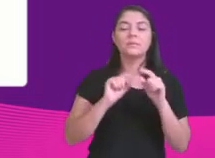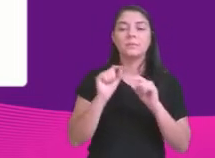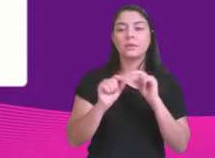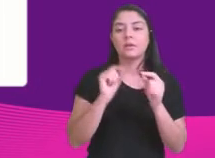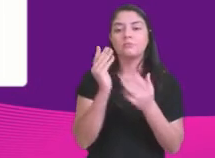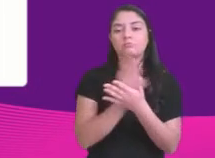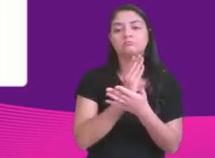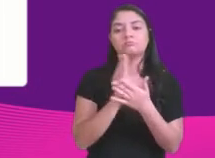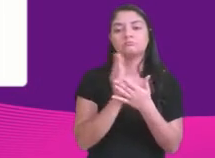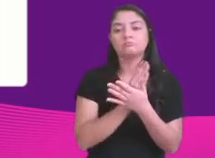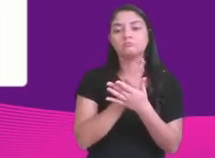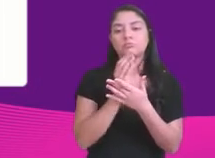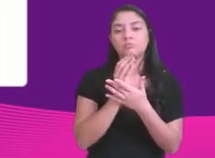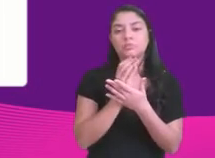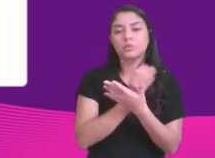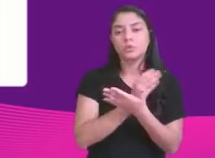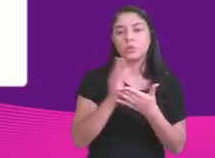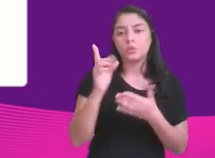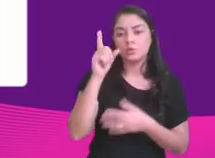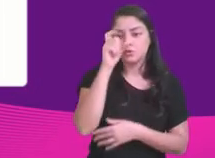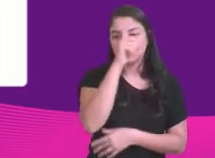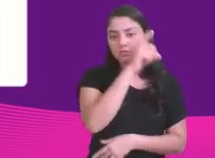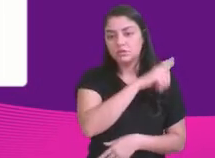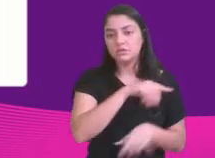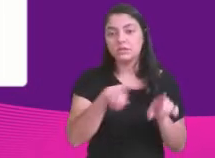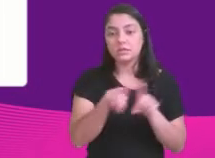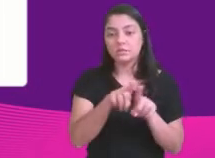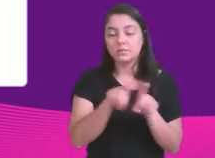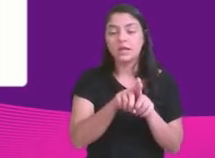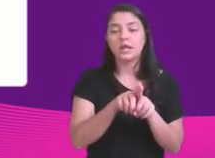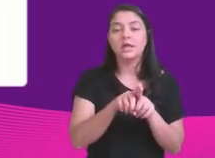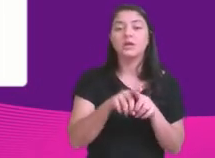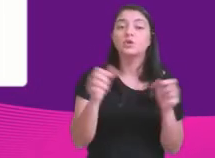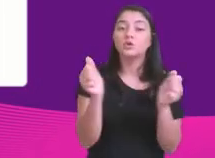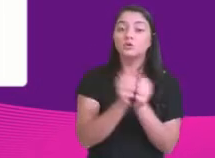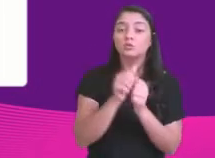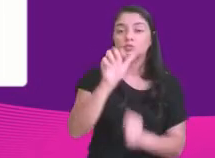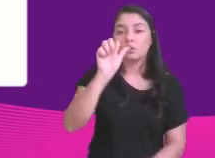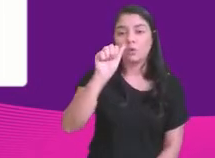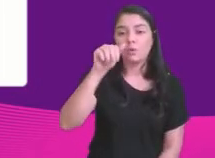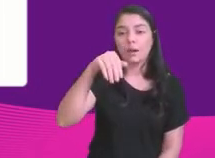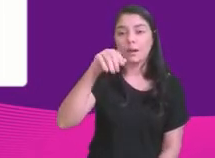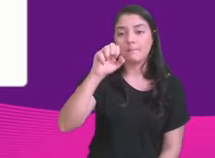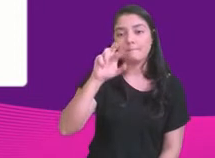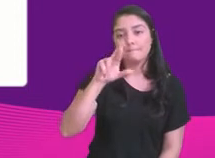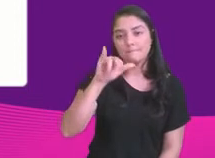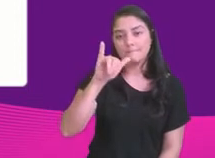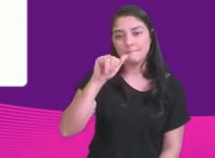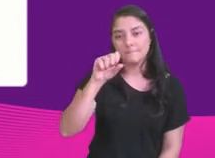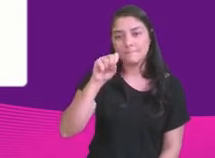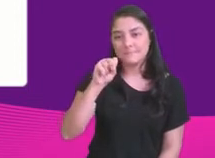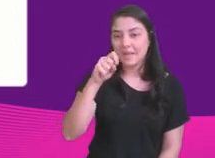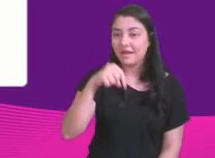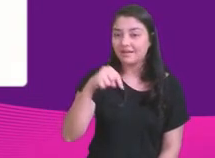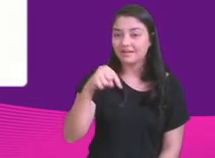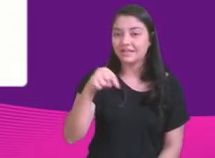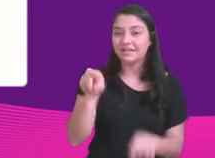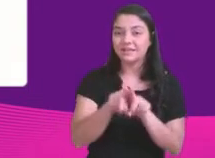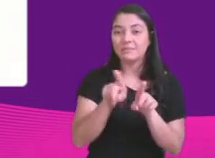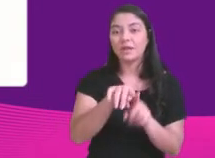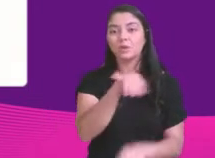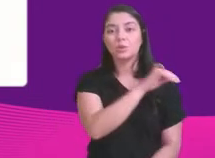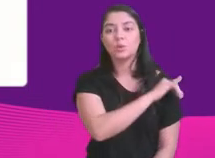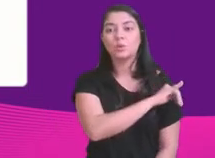Brasil 2 subsidiárias, um deles junto do Américas Medical City, no Rio de